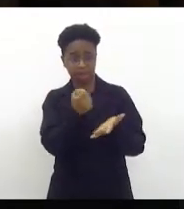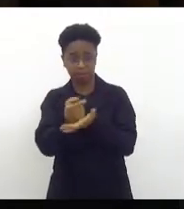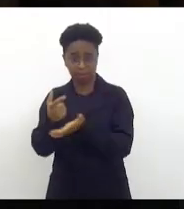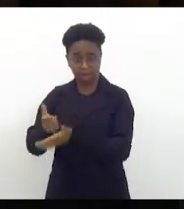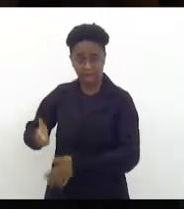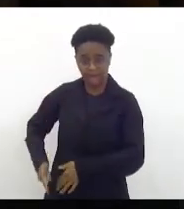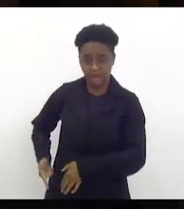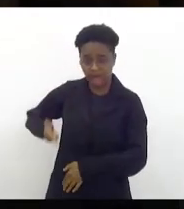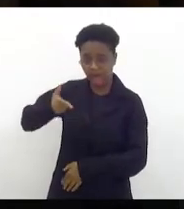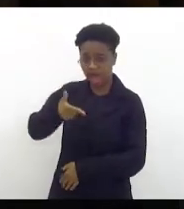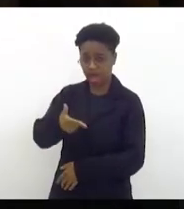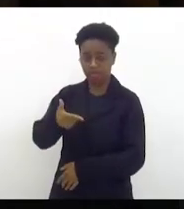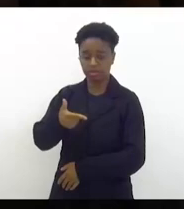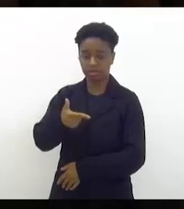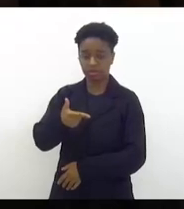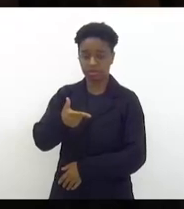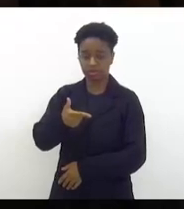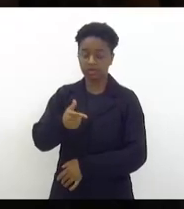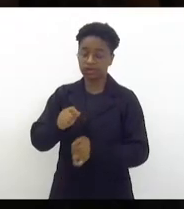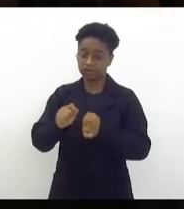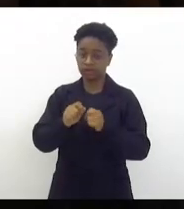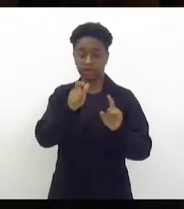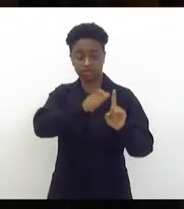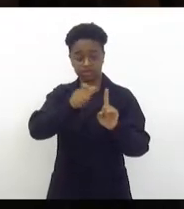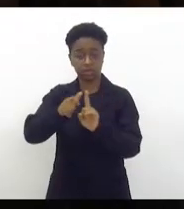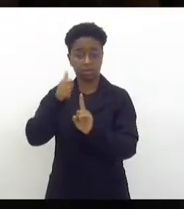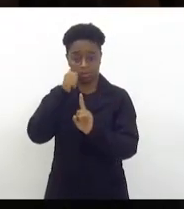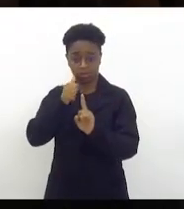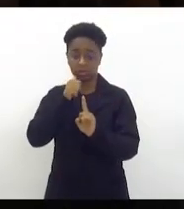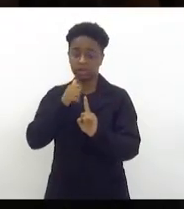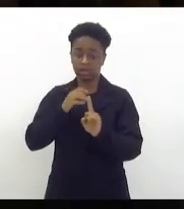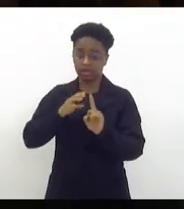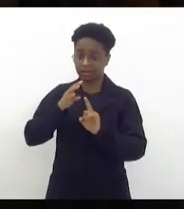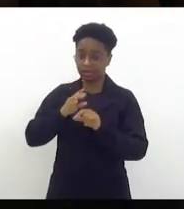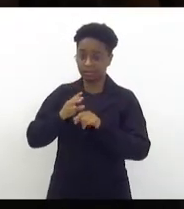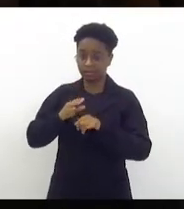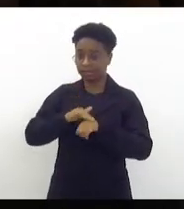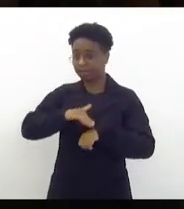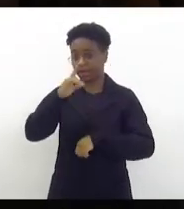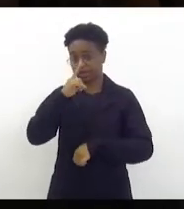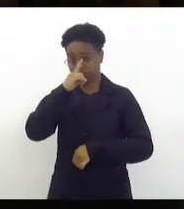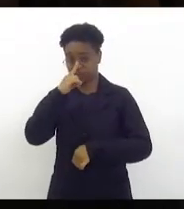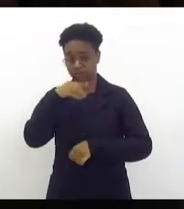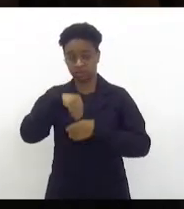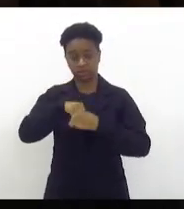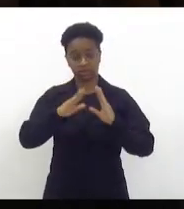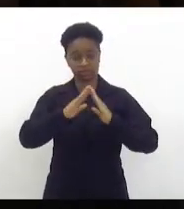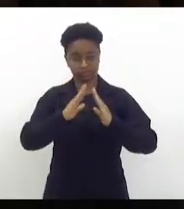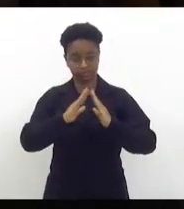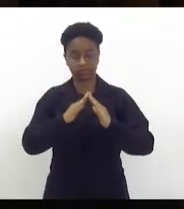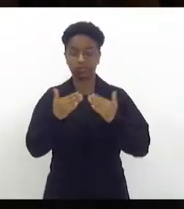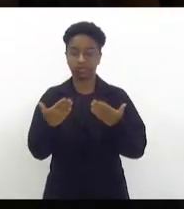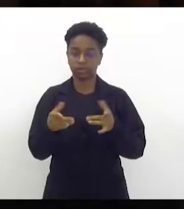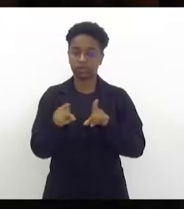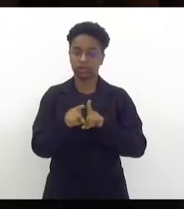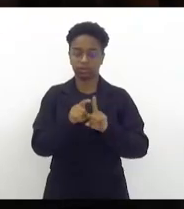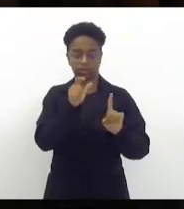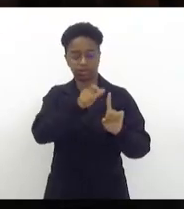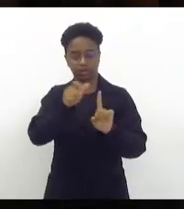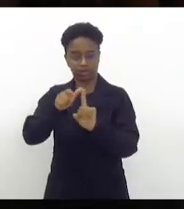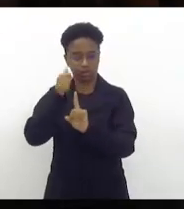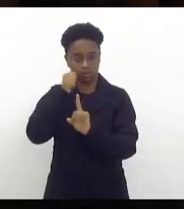posse de armas deixou essas mulheres ainda mais ameaçadas dentro das suas próprias casas e tornaram essas